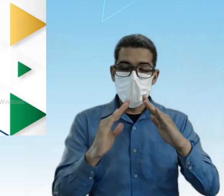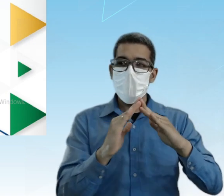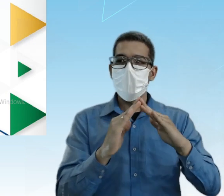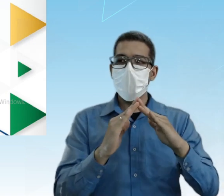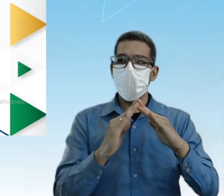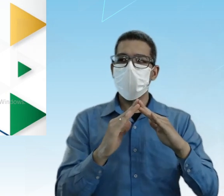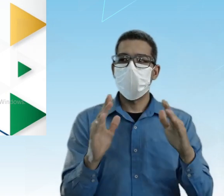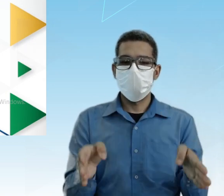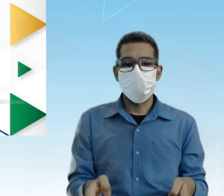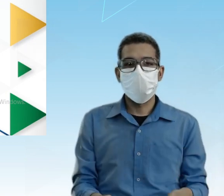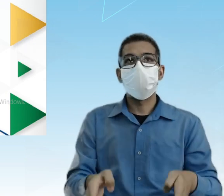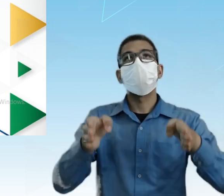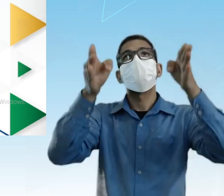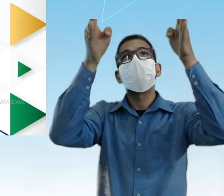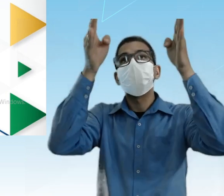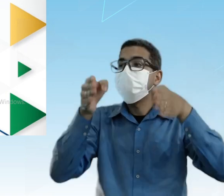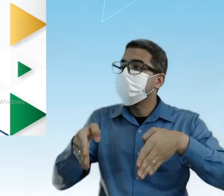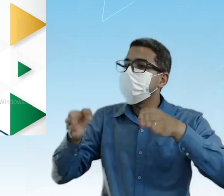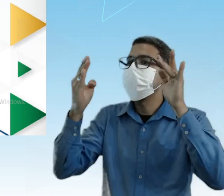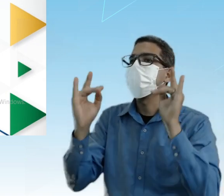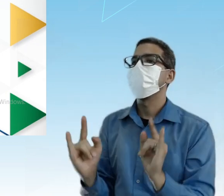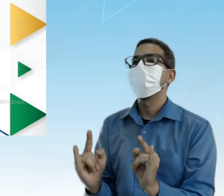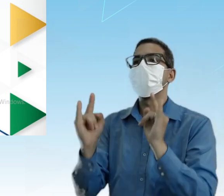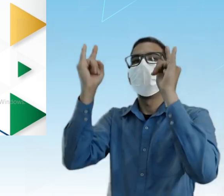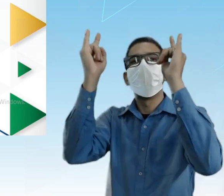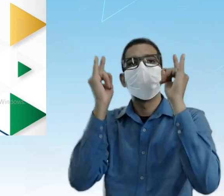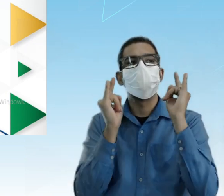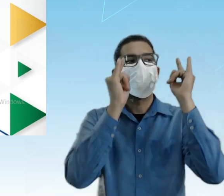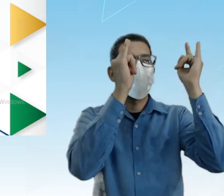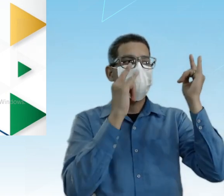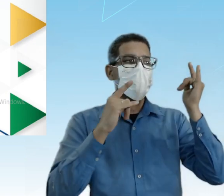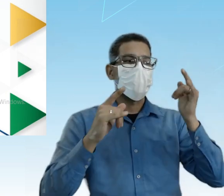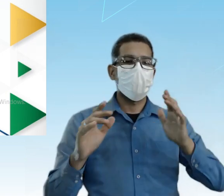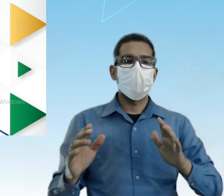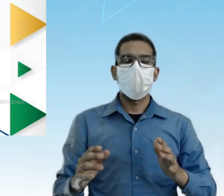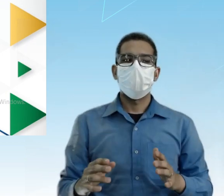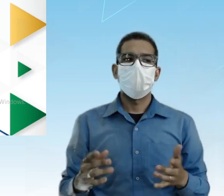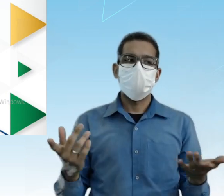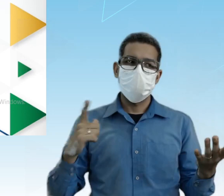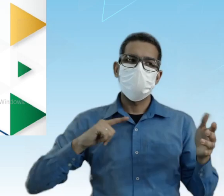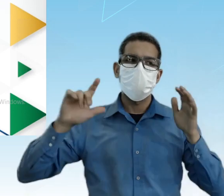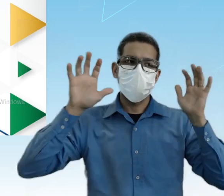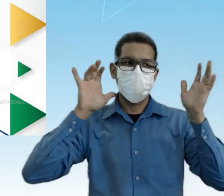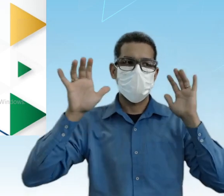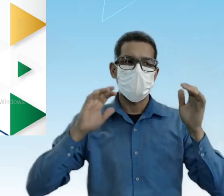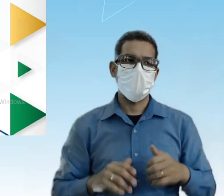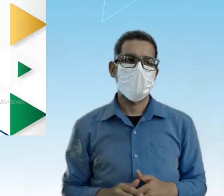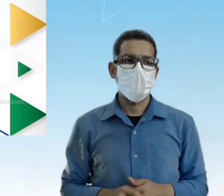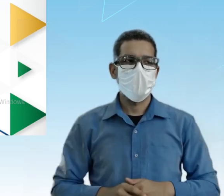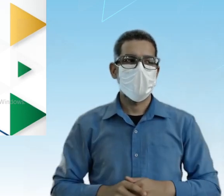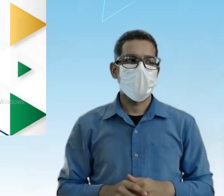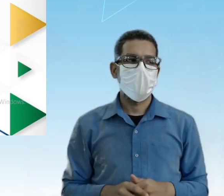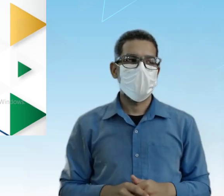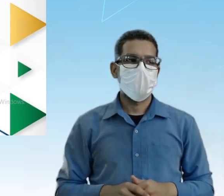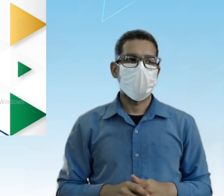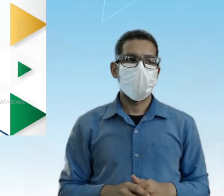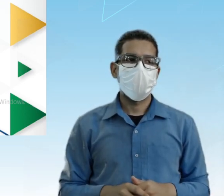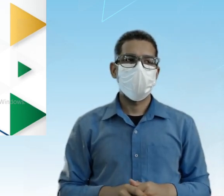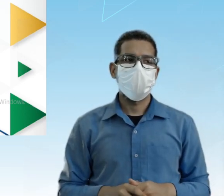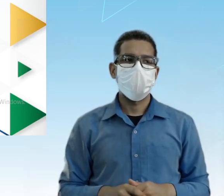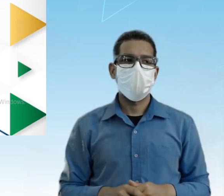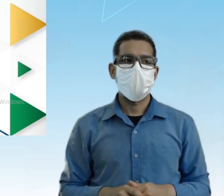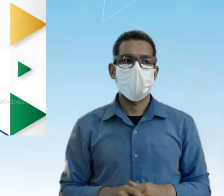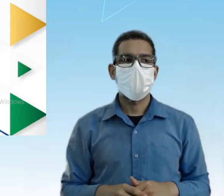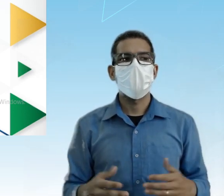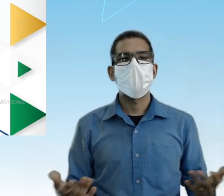são verticais, cada vez maiores inchadas. Então, vem uma reflexão aí. Dá um abraço aí de um